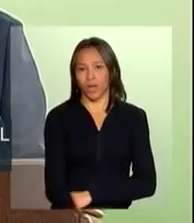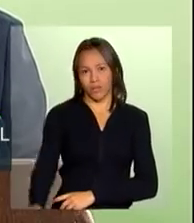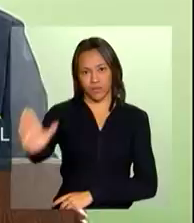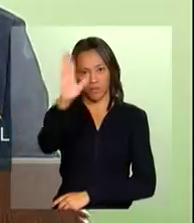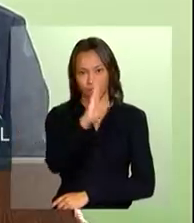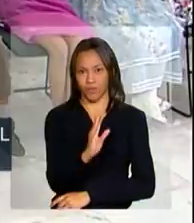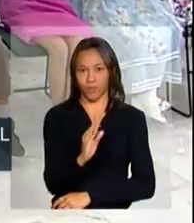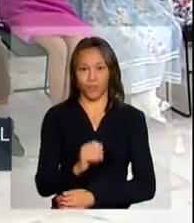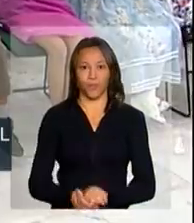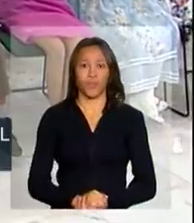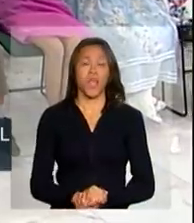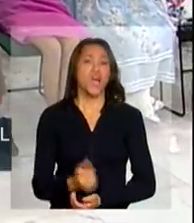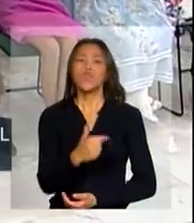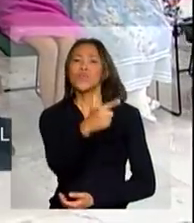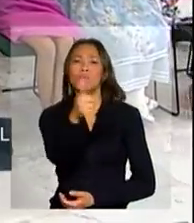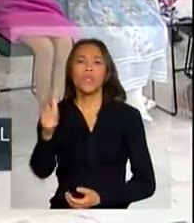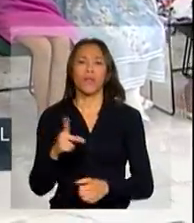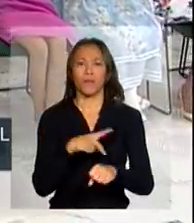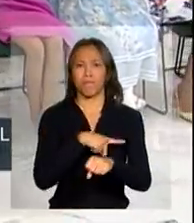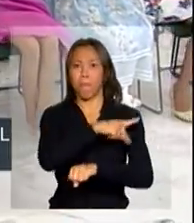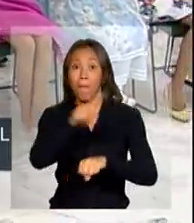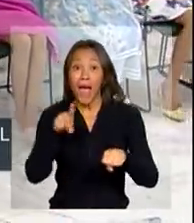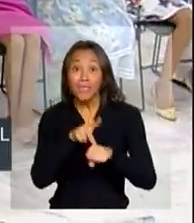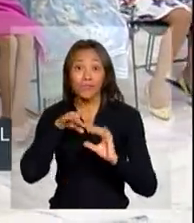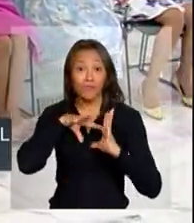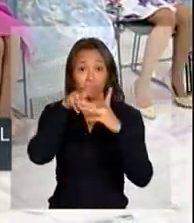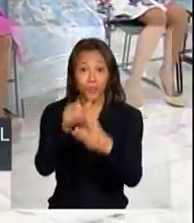mundo que conquistou.